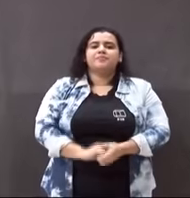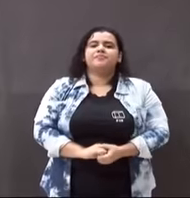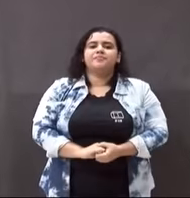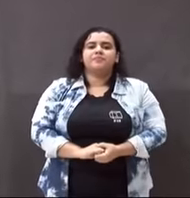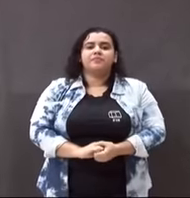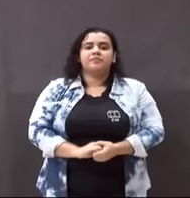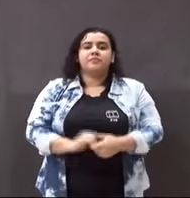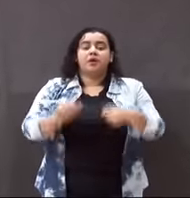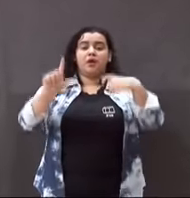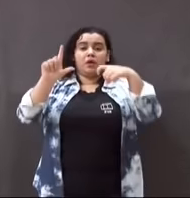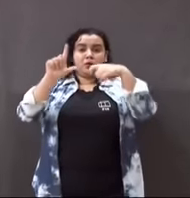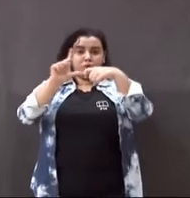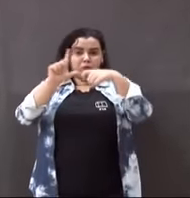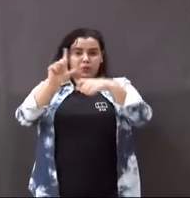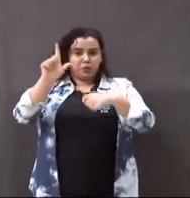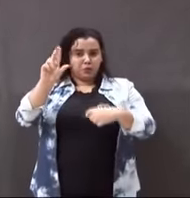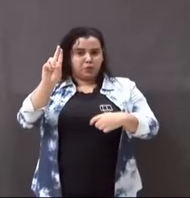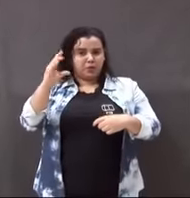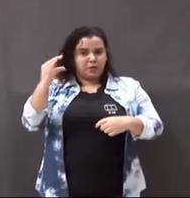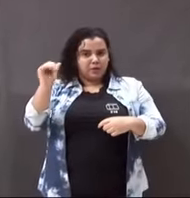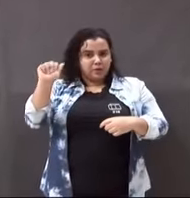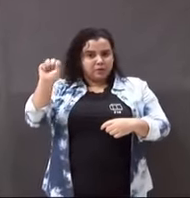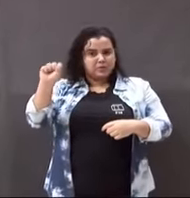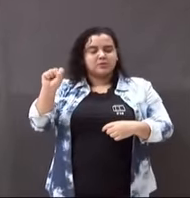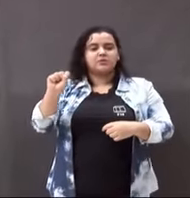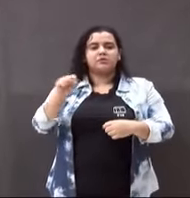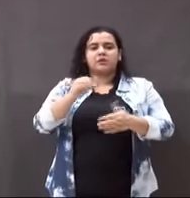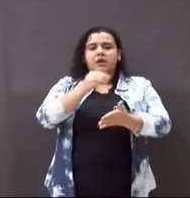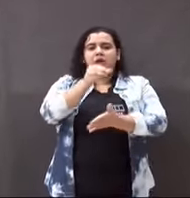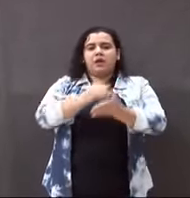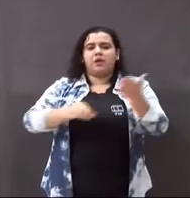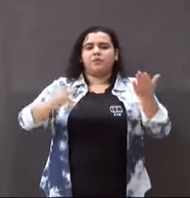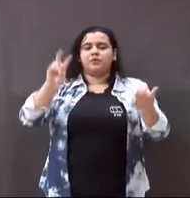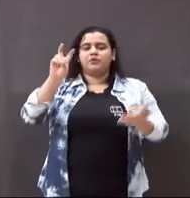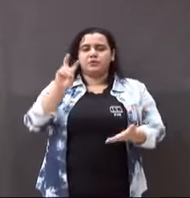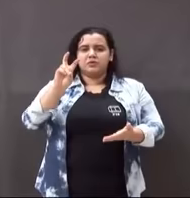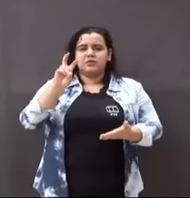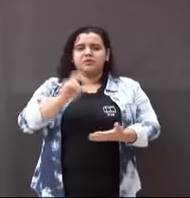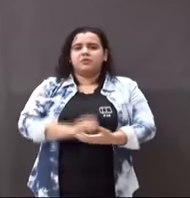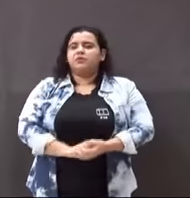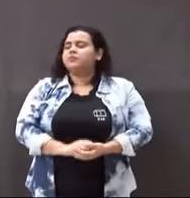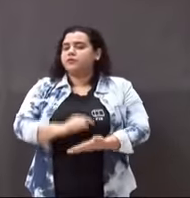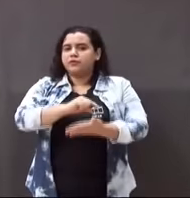Lucas capítulo 5, versículo de número 5. Quem já achou, diga eu vou para o céu.